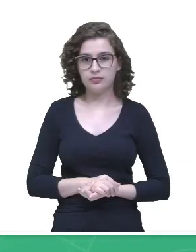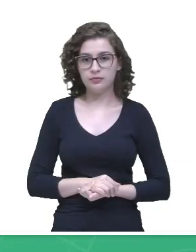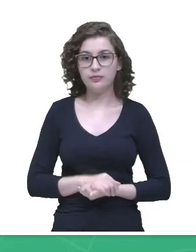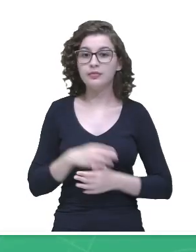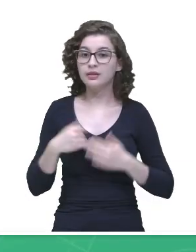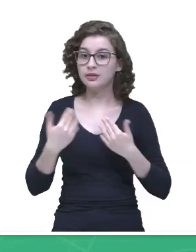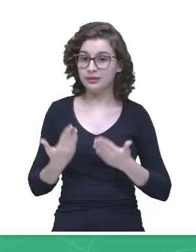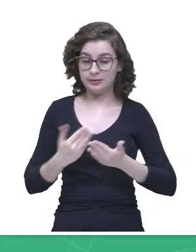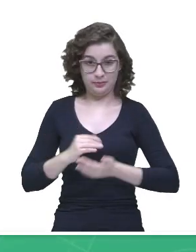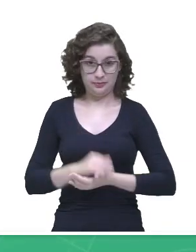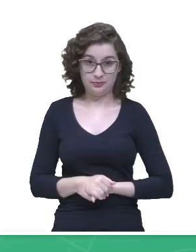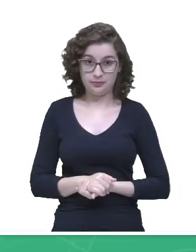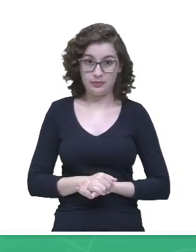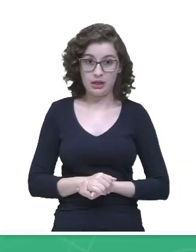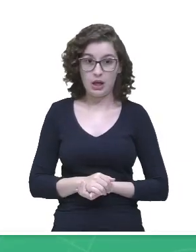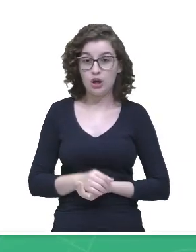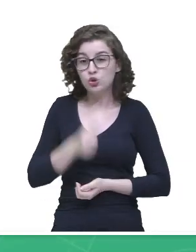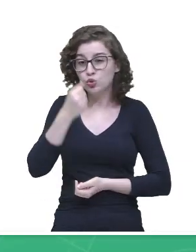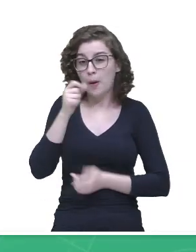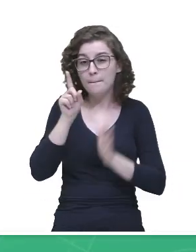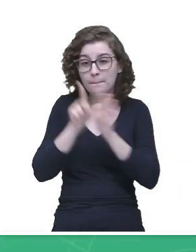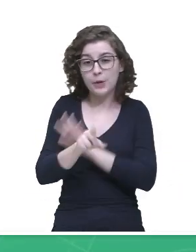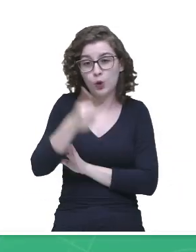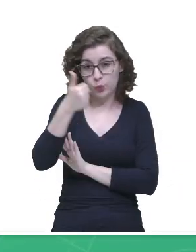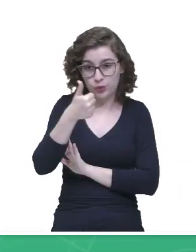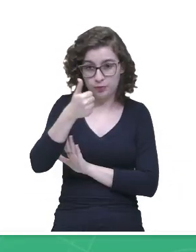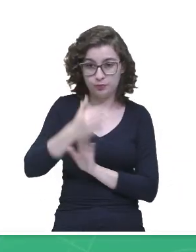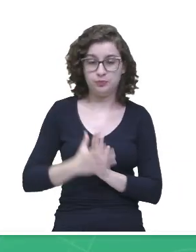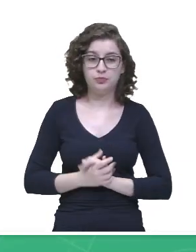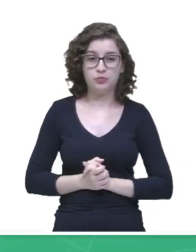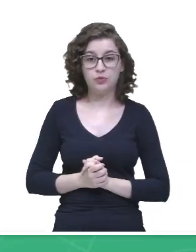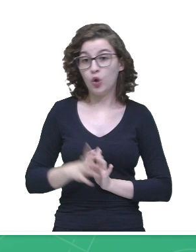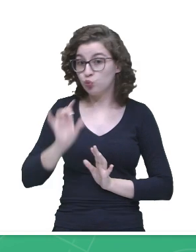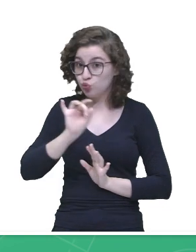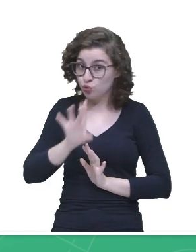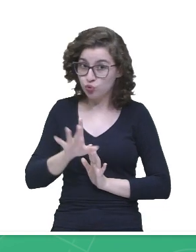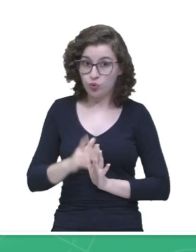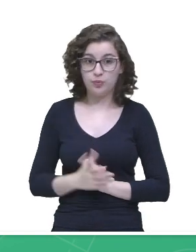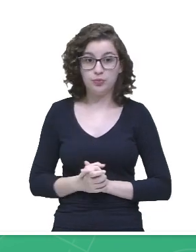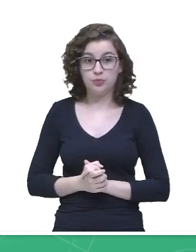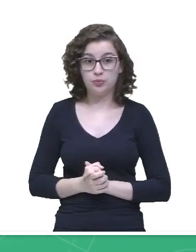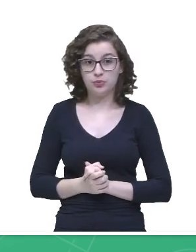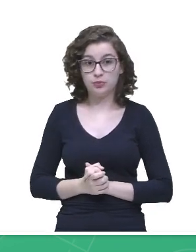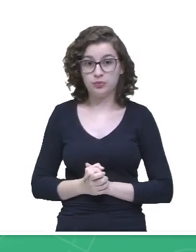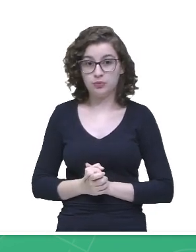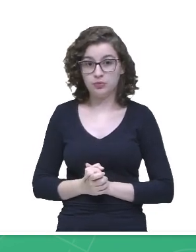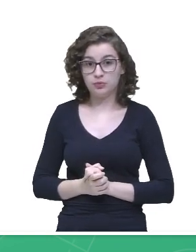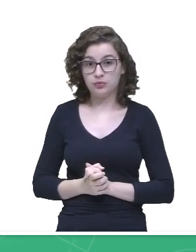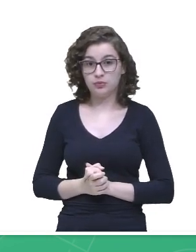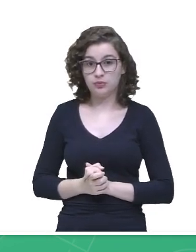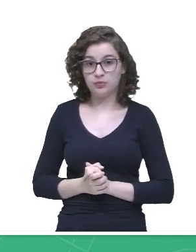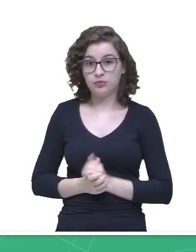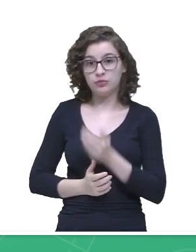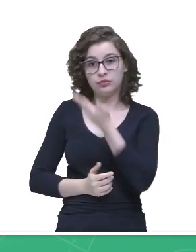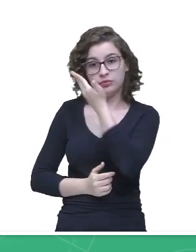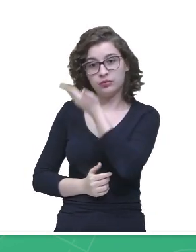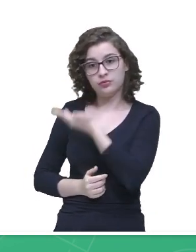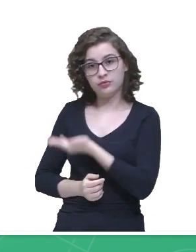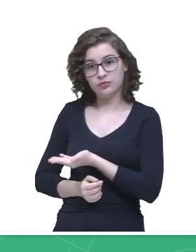Bem, é apenas uma questão única. Vamos trabalhar só isso. Rellena as frases com os